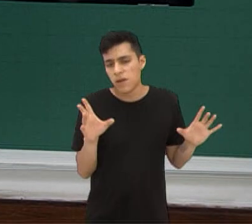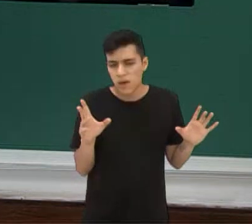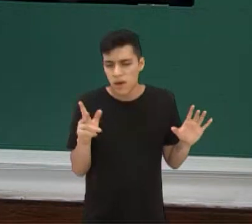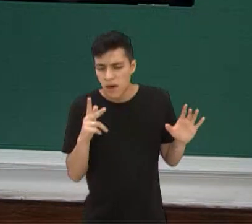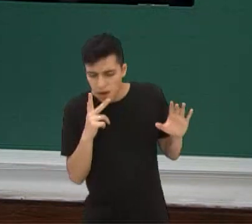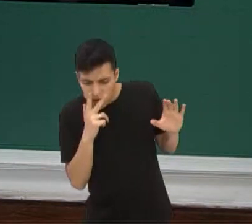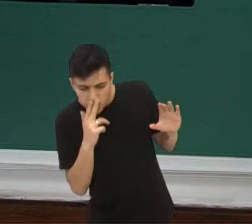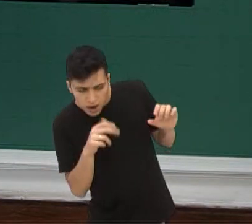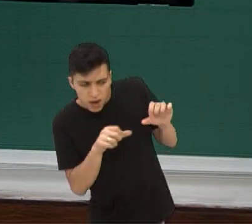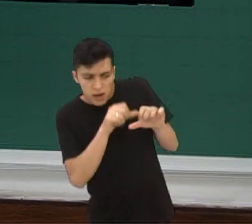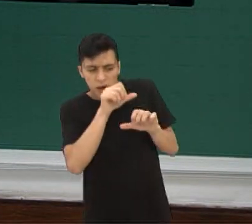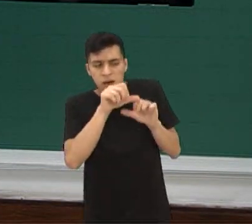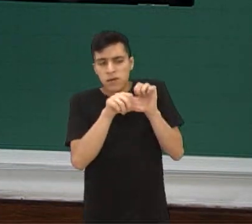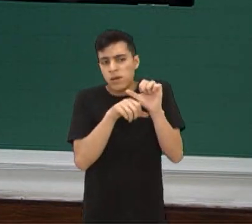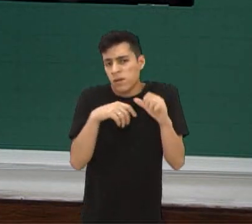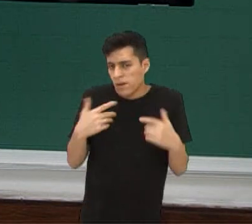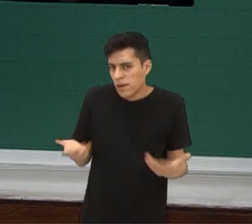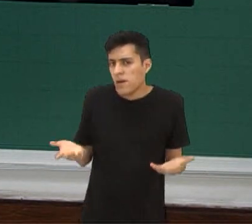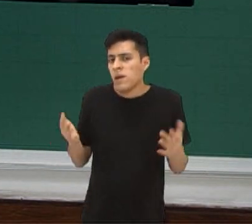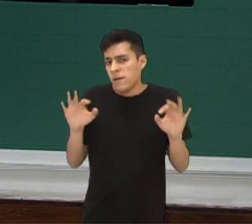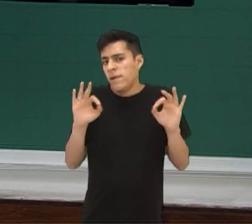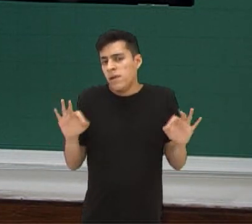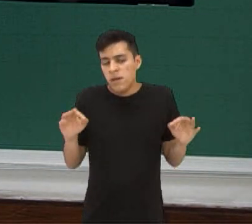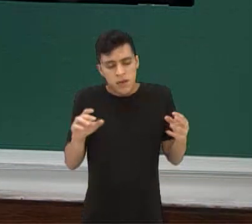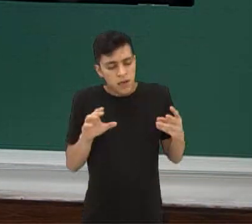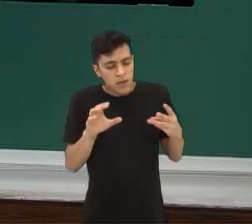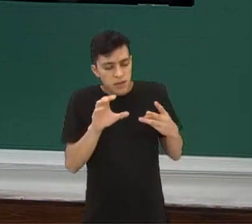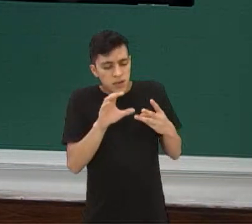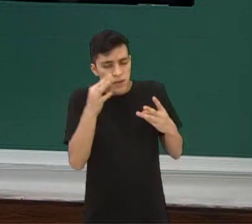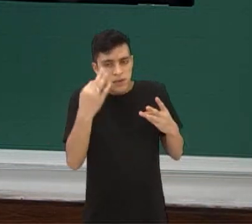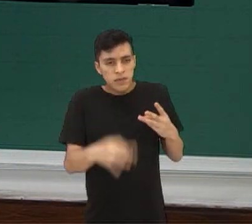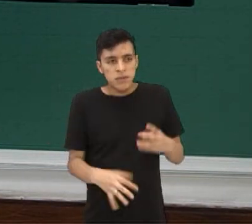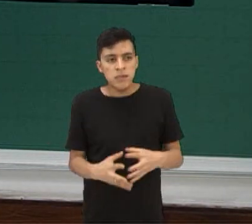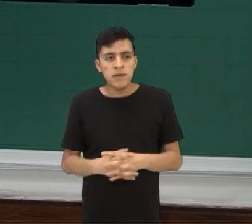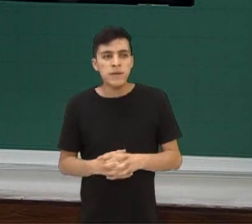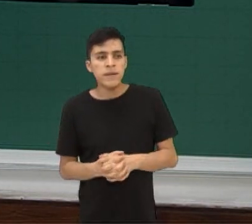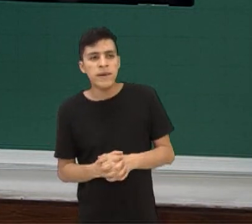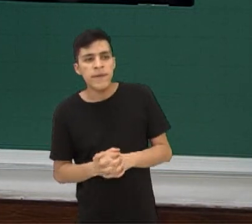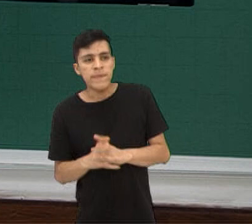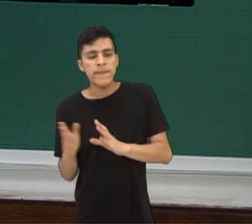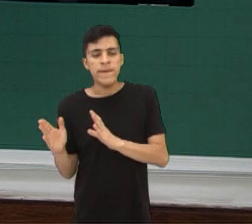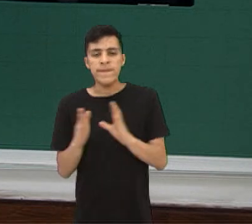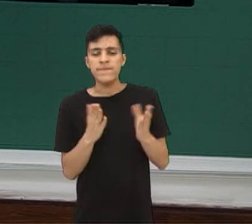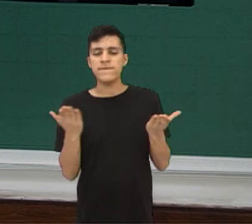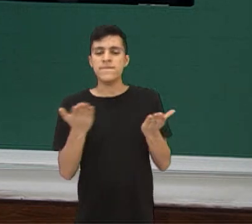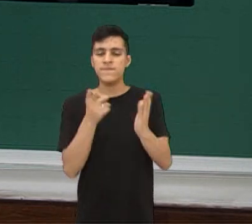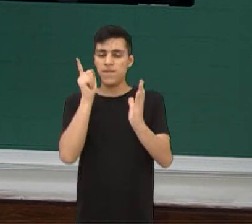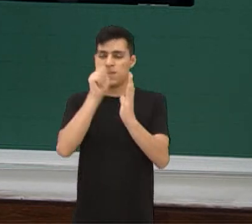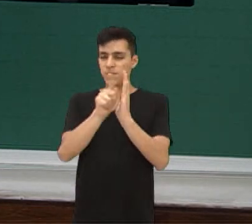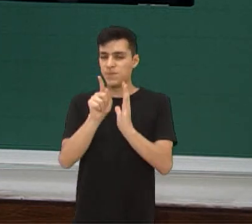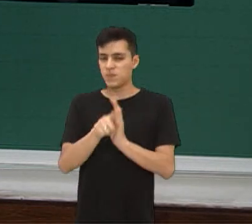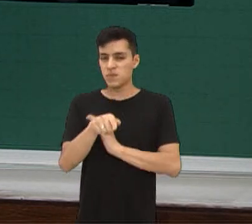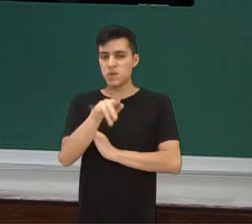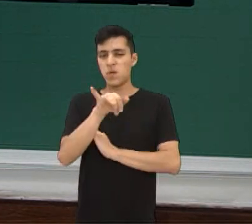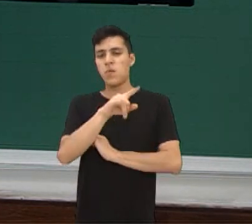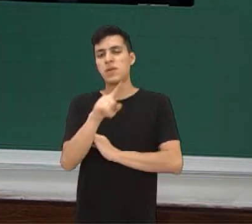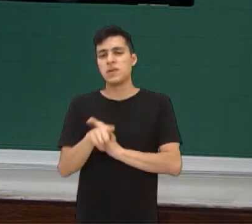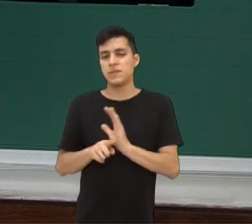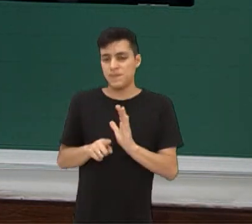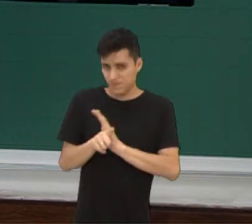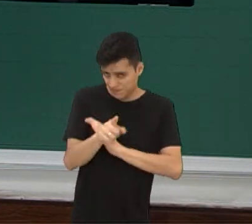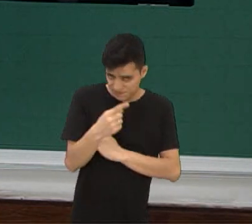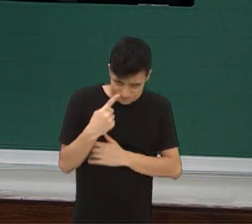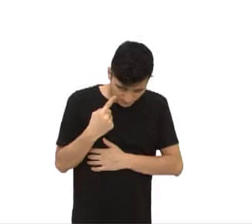sinônimo transformar-se em. Então, sim, essa é verdadeira. Chegamos a nosso quiz, ¿no?